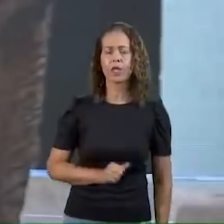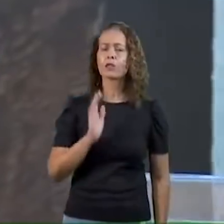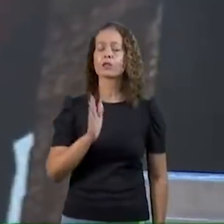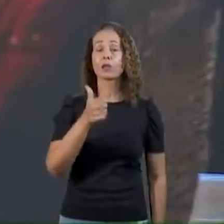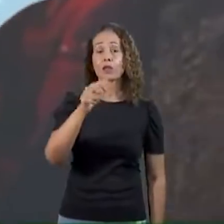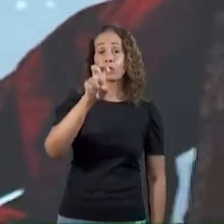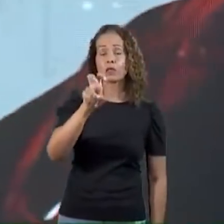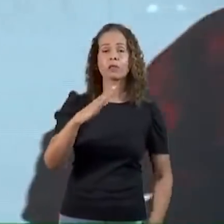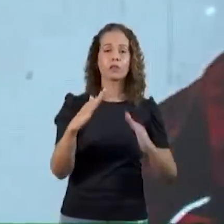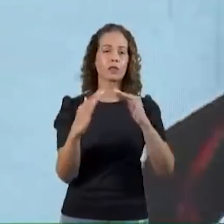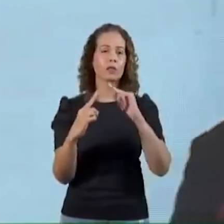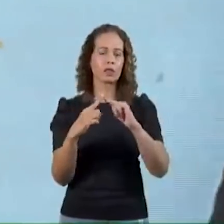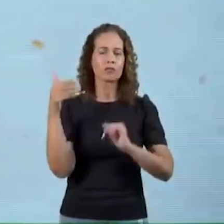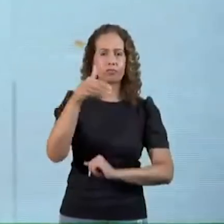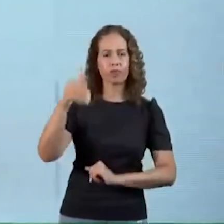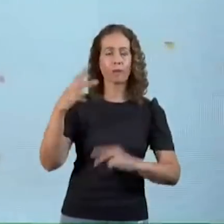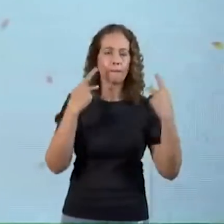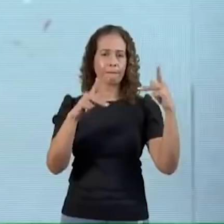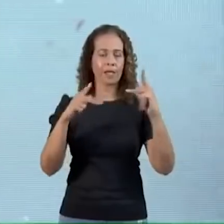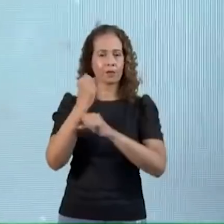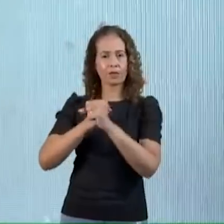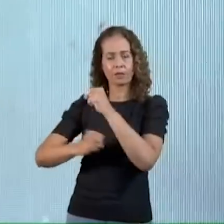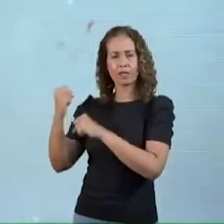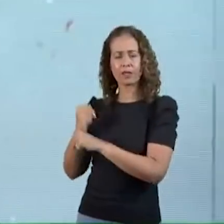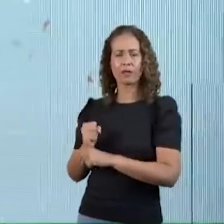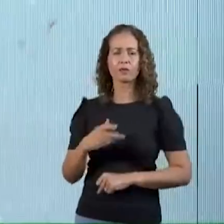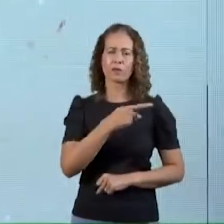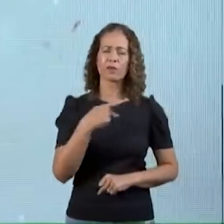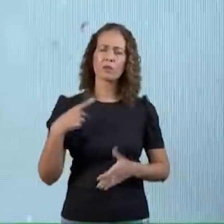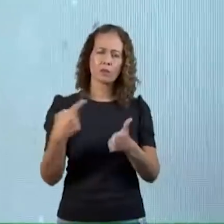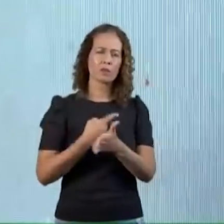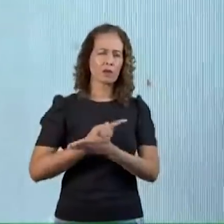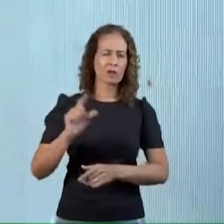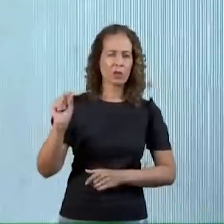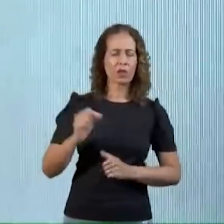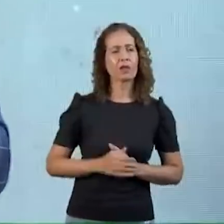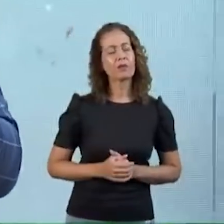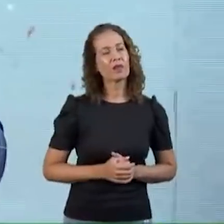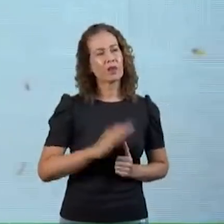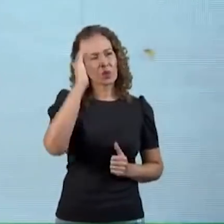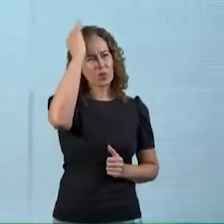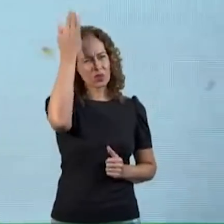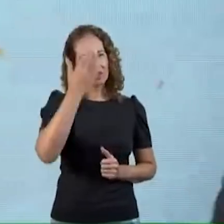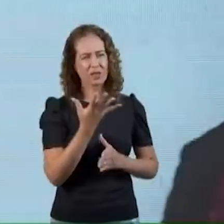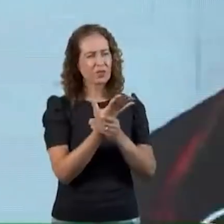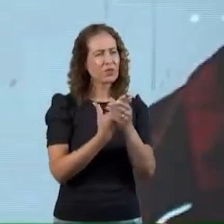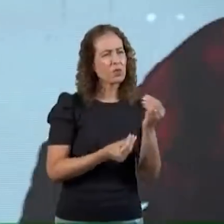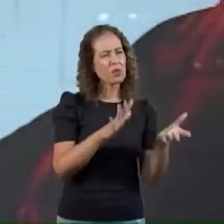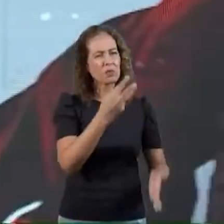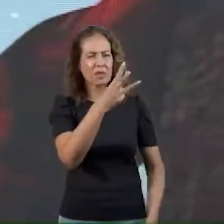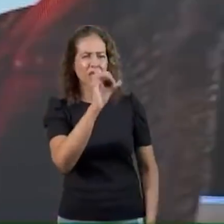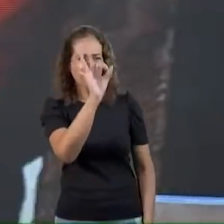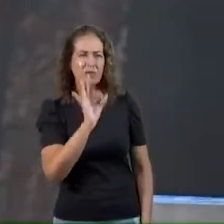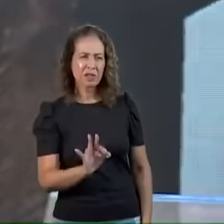igrejas pregar no ano que passou. Sabe o que todos os pastores me perguntaram? Lucinho, sumiu mais ou menos uns 20, 30% da sua